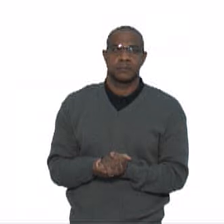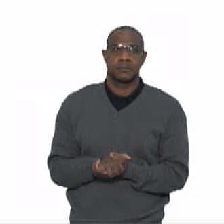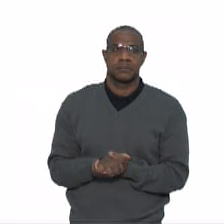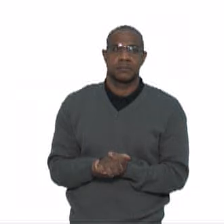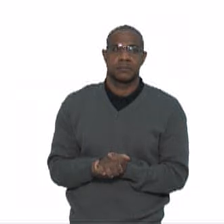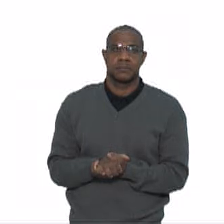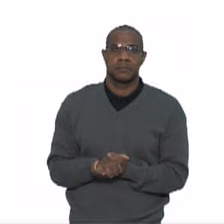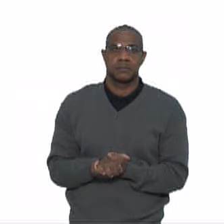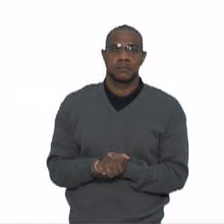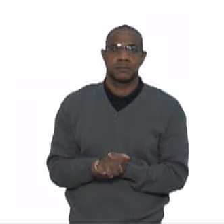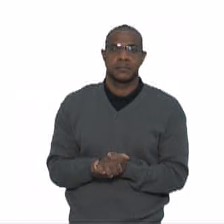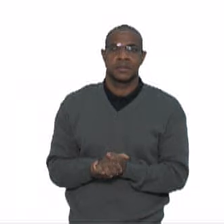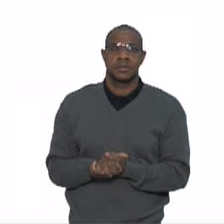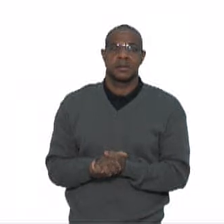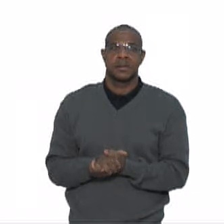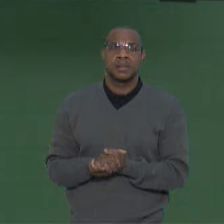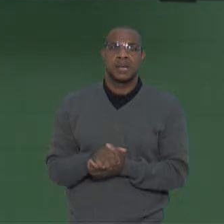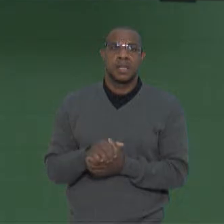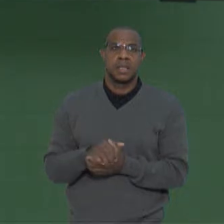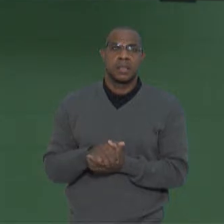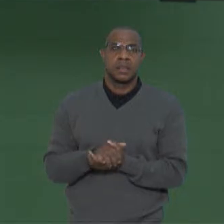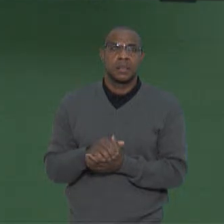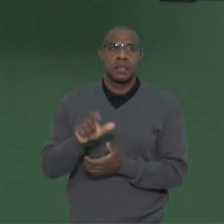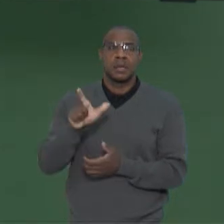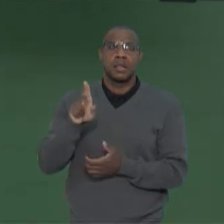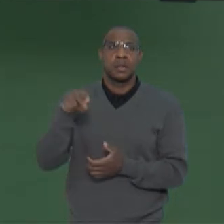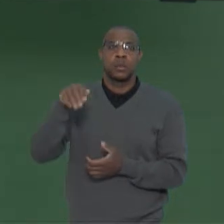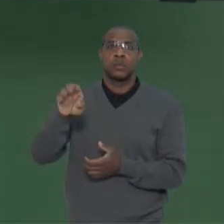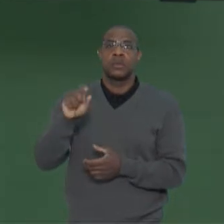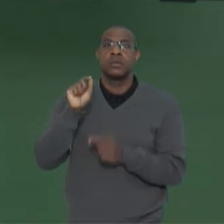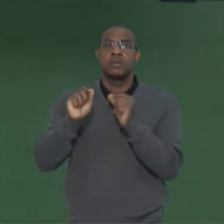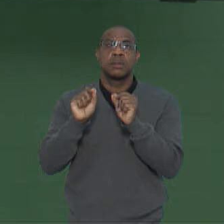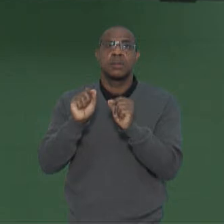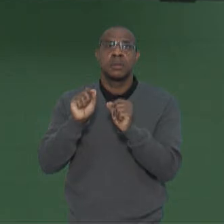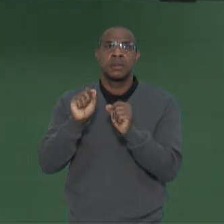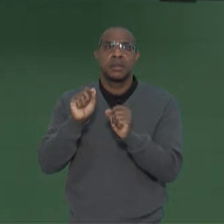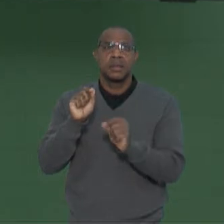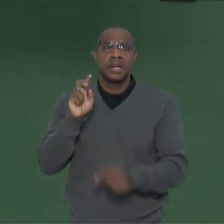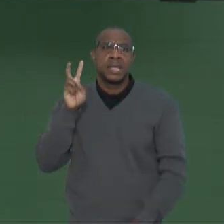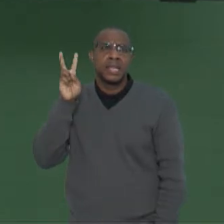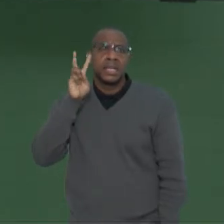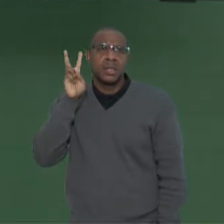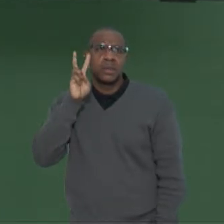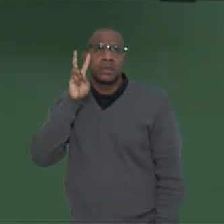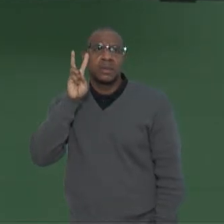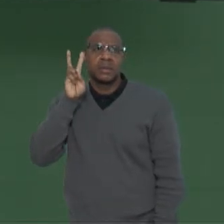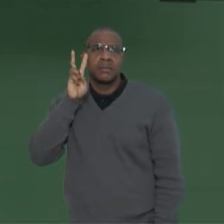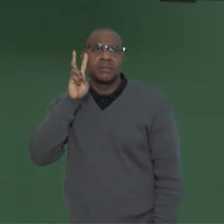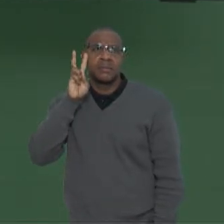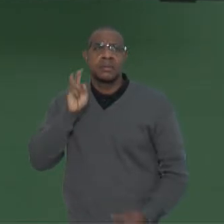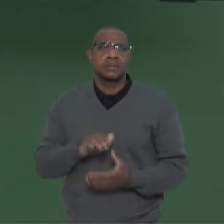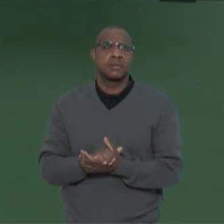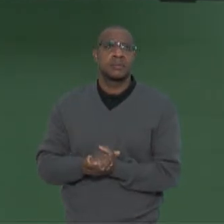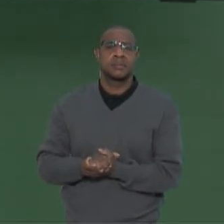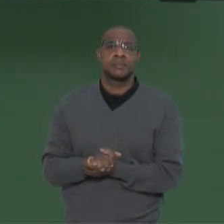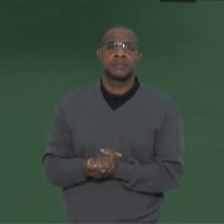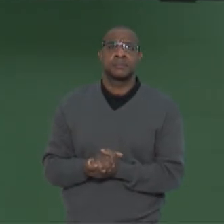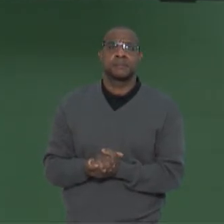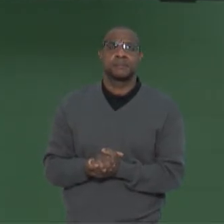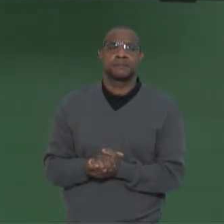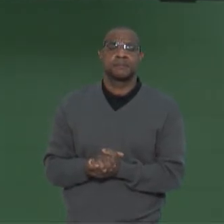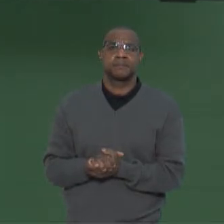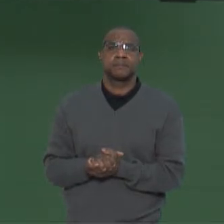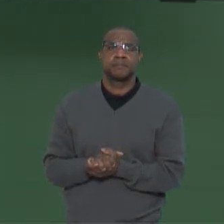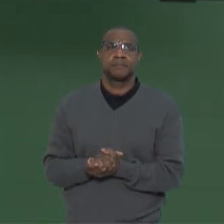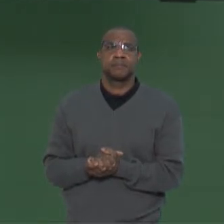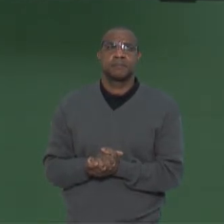significa segunda-feira. Se vocês olharem no calendário, 6 de abril de 2020 se deu aí numa segunda-feira.